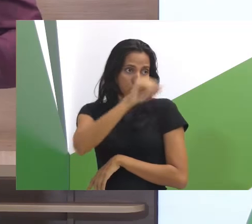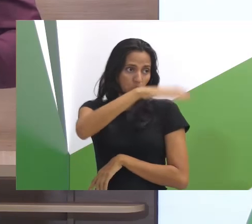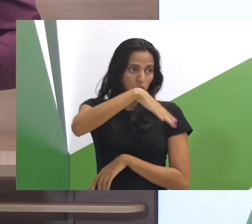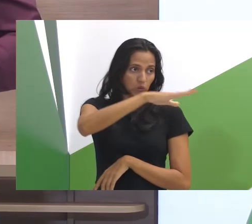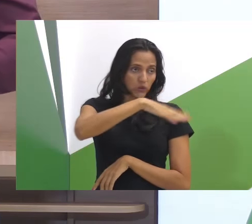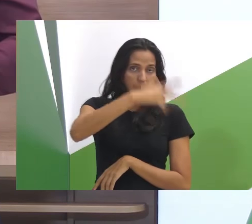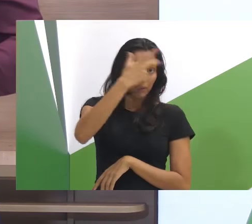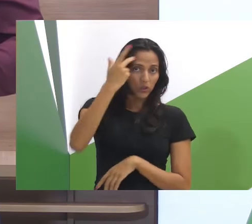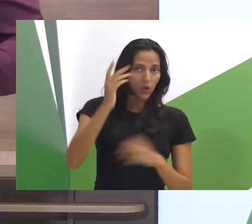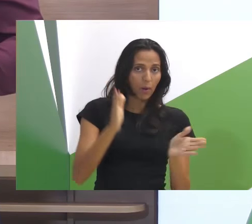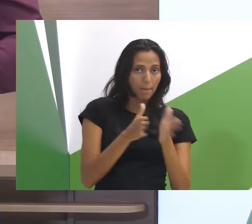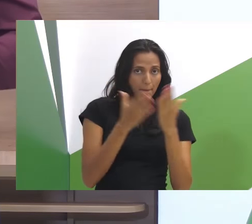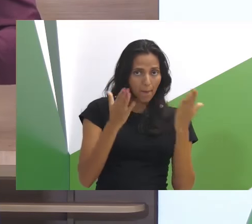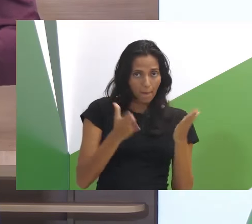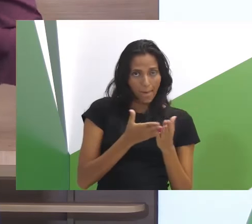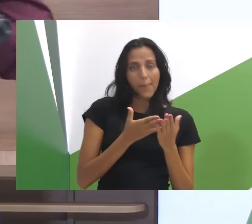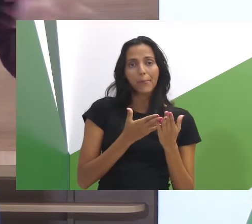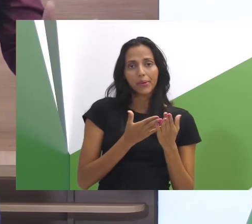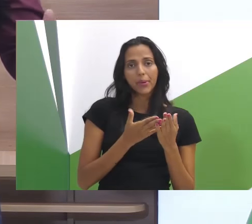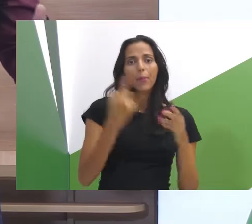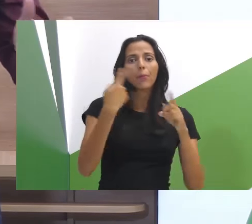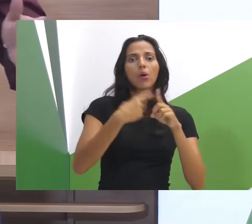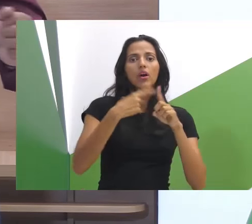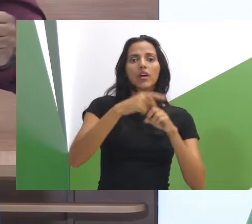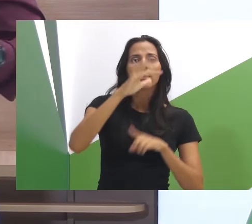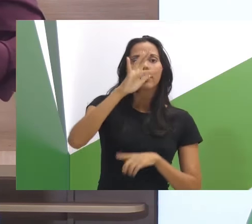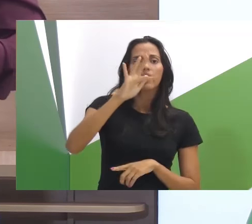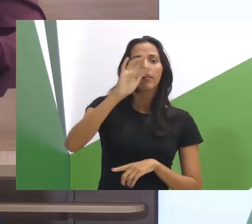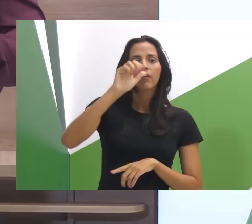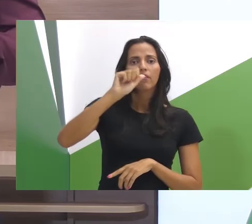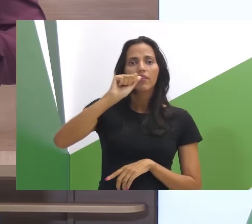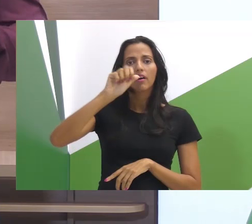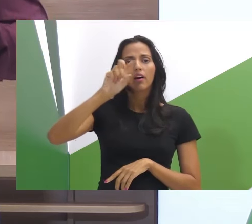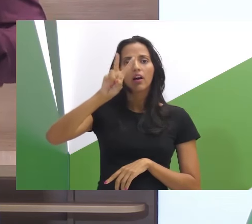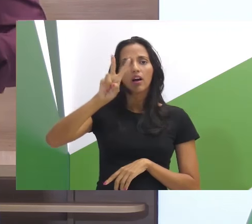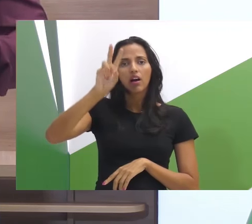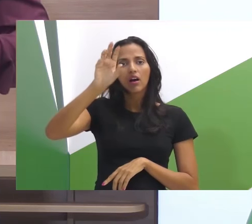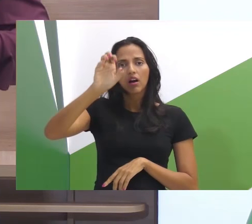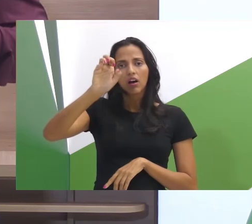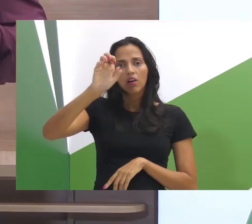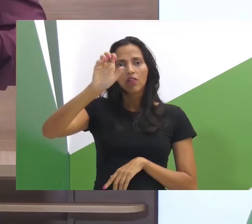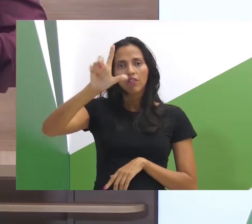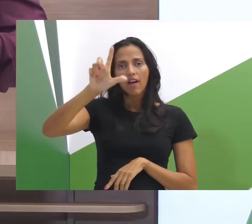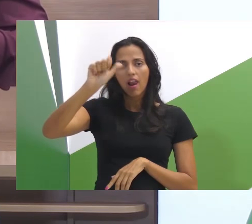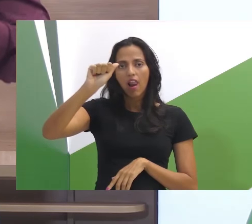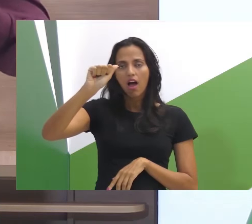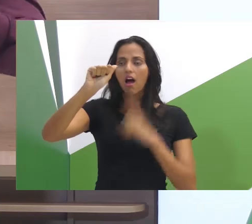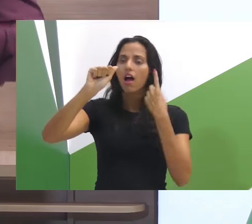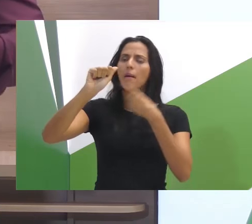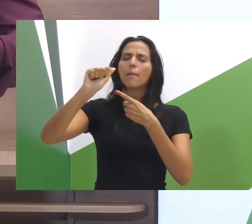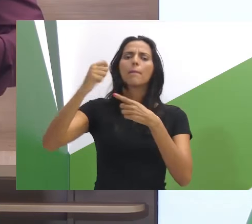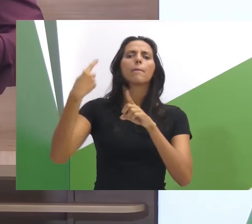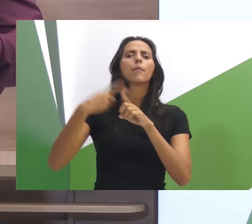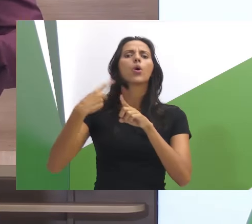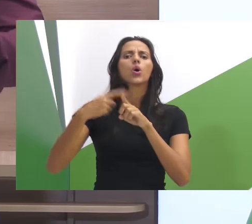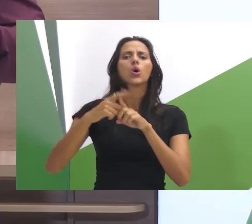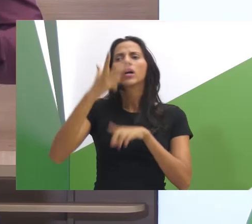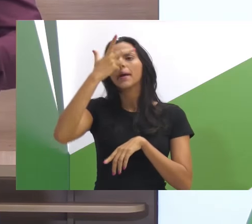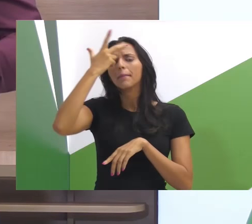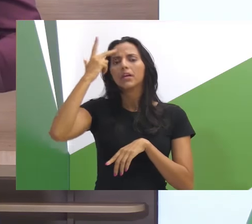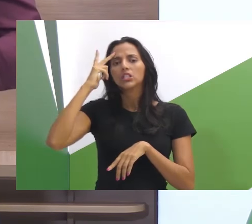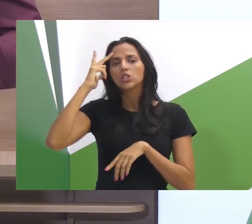sofre muito preconceito na história, certo? E essa condição de ex-escravos não